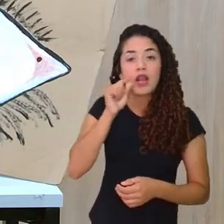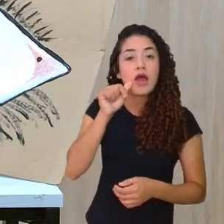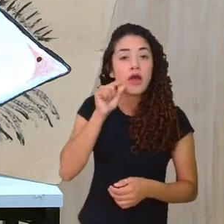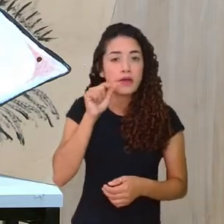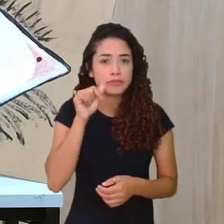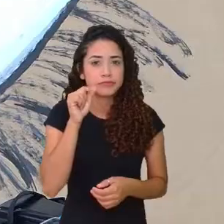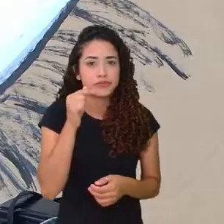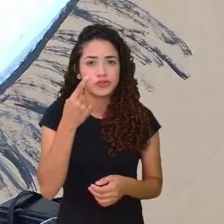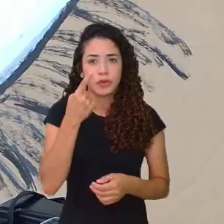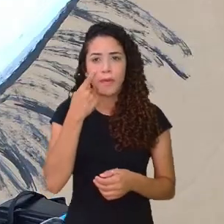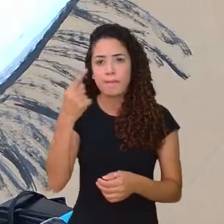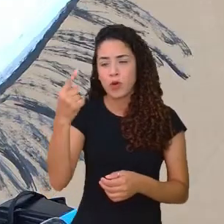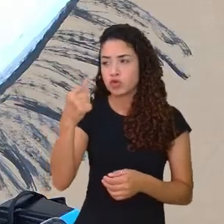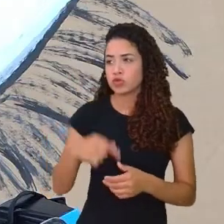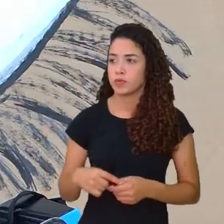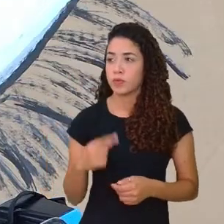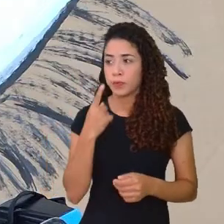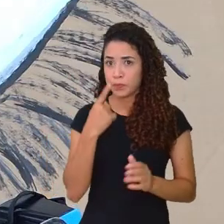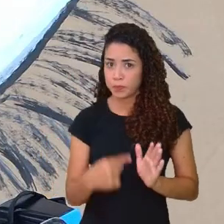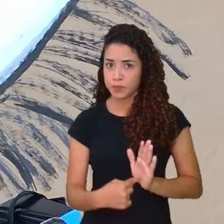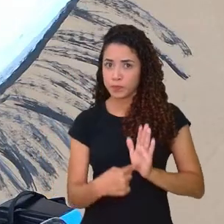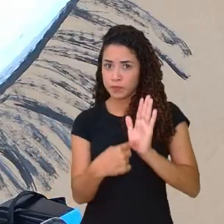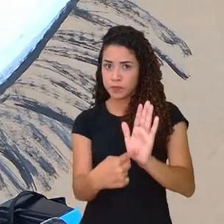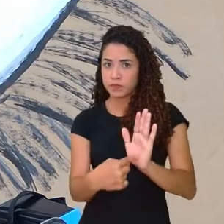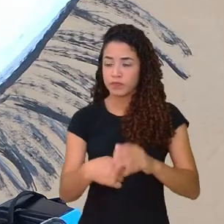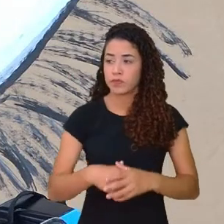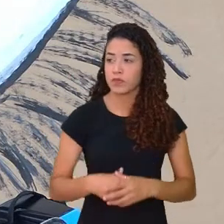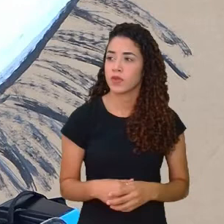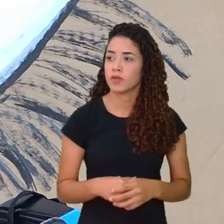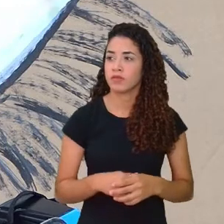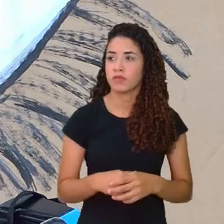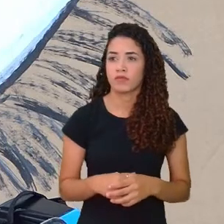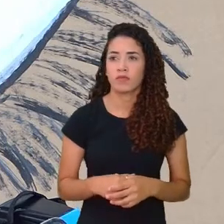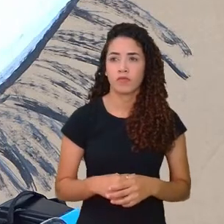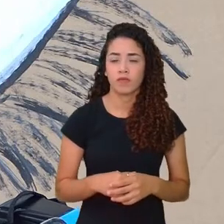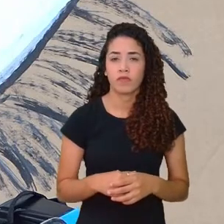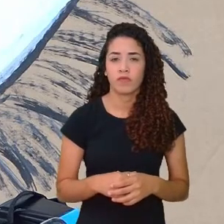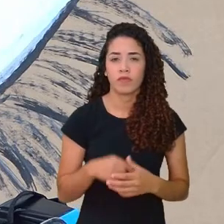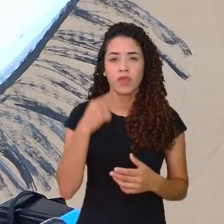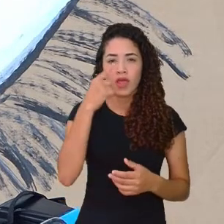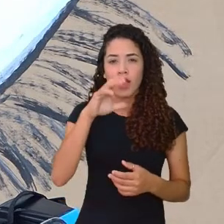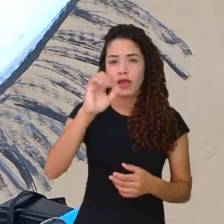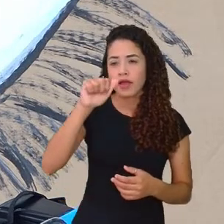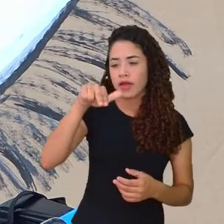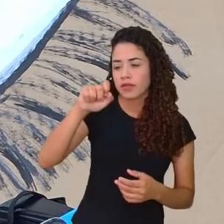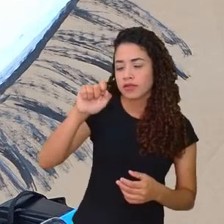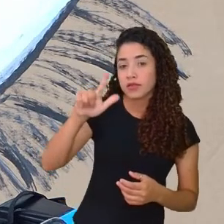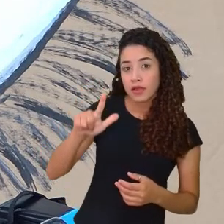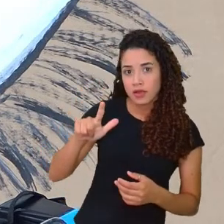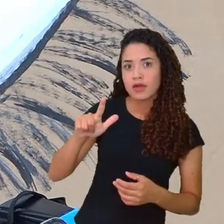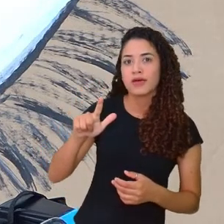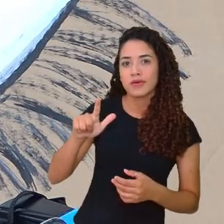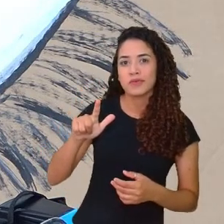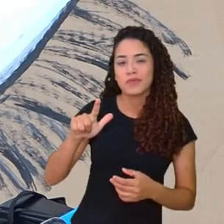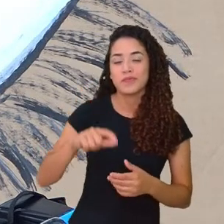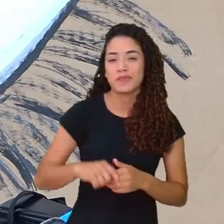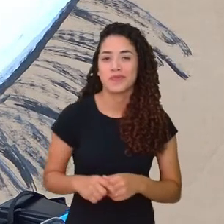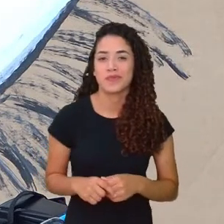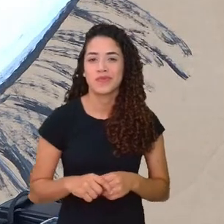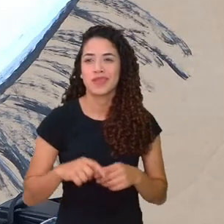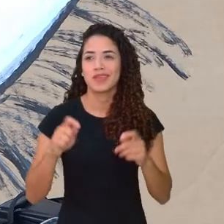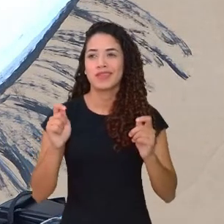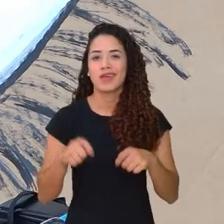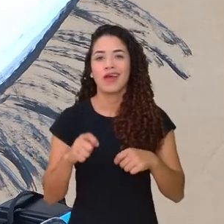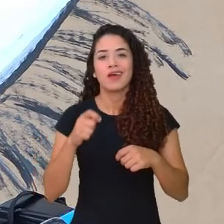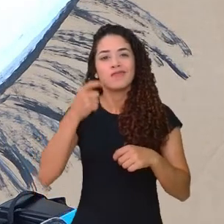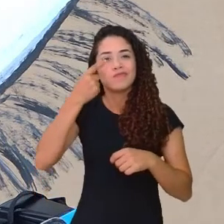apontar, né? Que é a questão aí, olha, desse canal que a gente está mostrando lá na tela. Ó, o canal lacrimal, por onde está